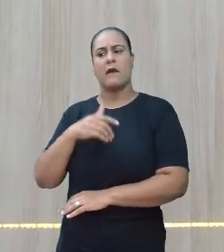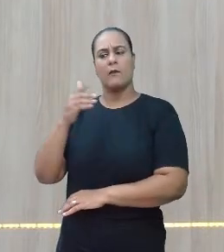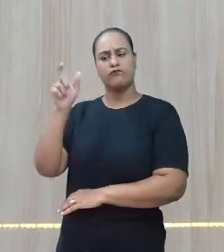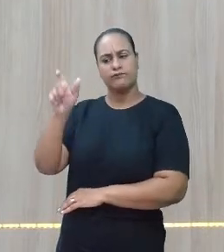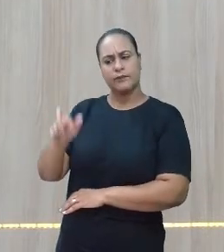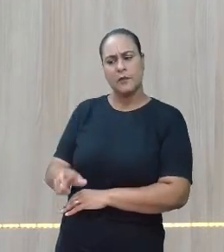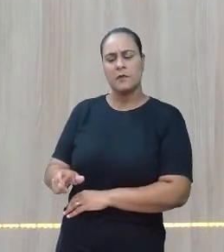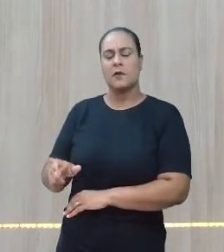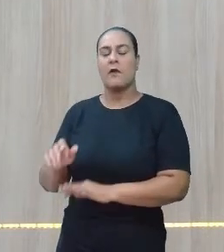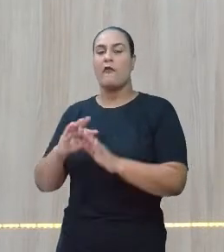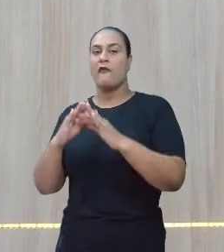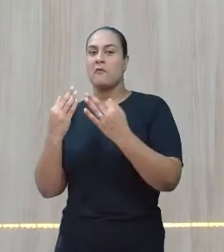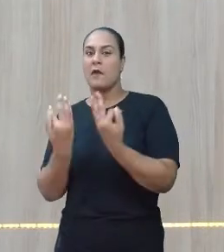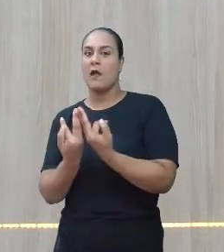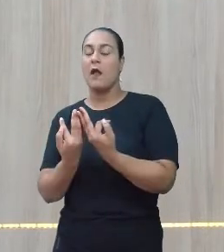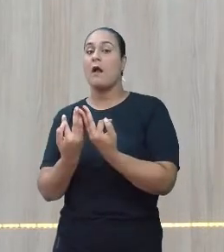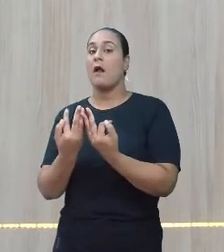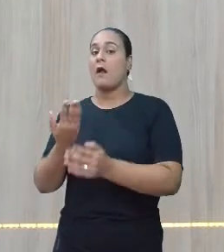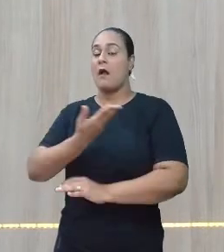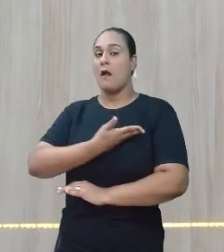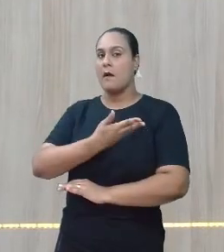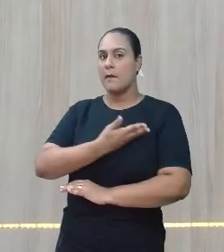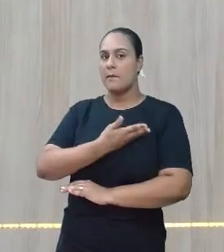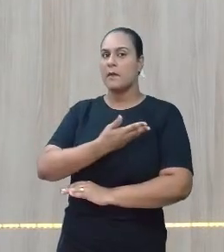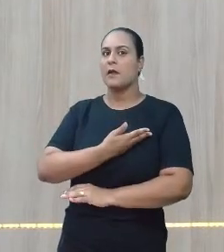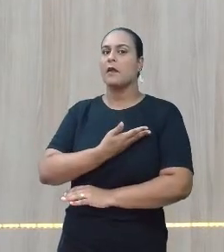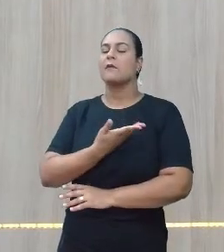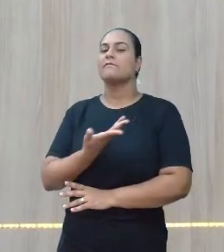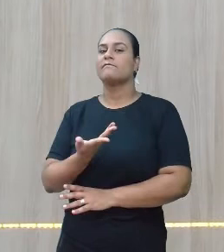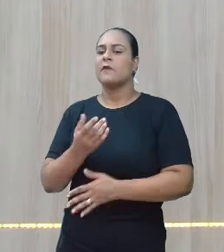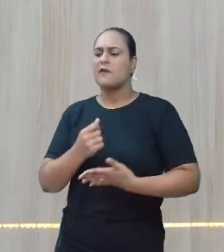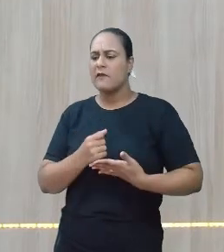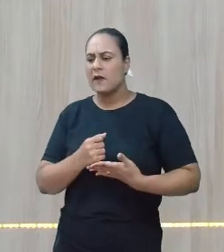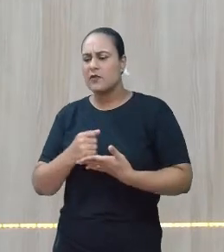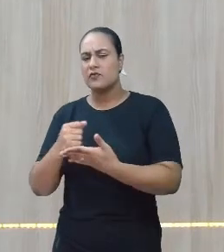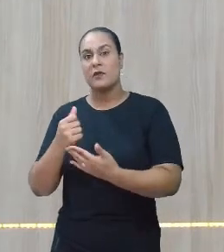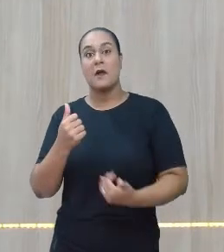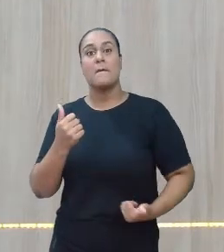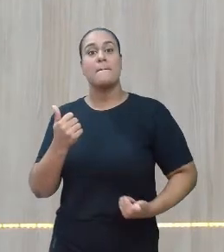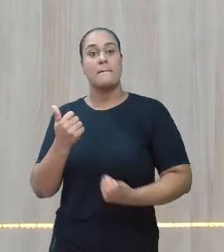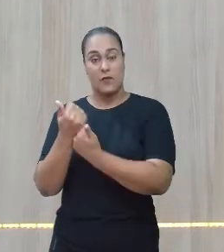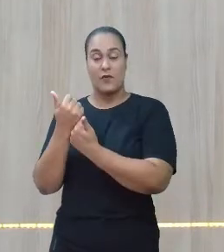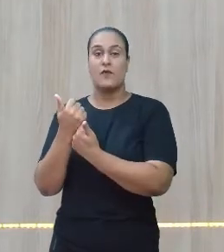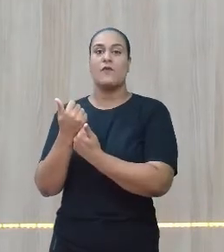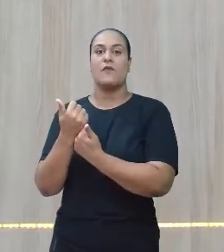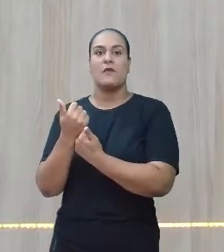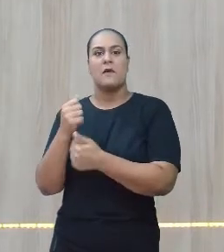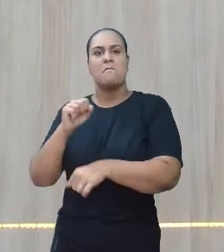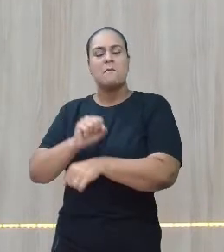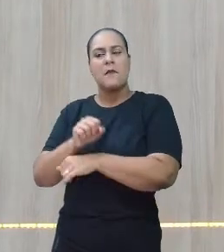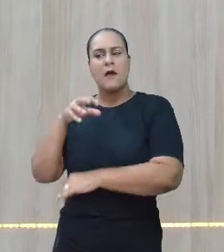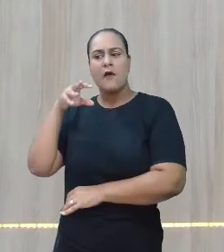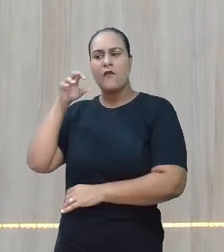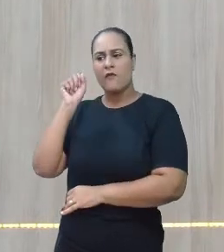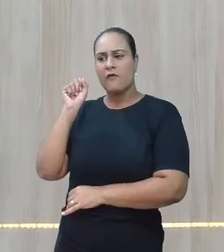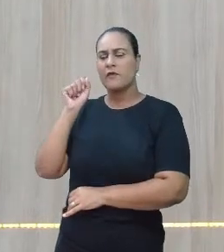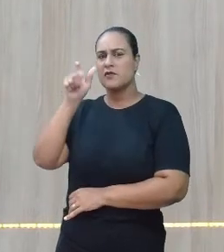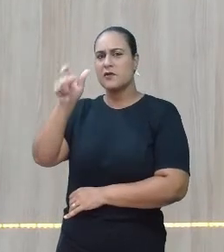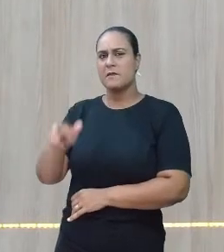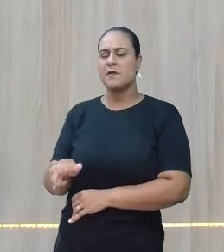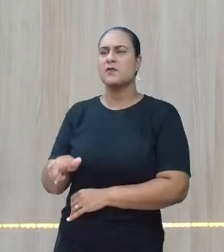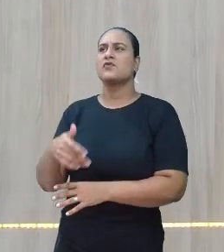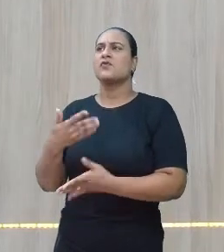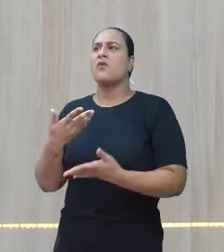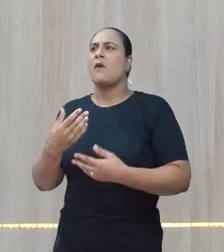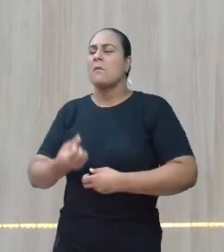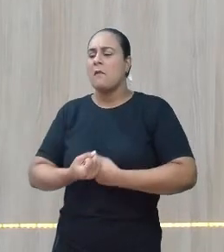também corre lá, dá o seu ombro, faz sua escuta, né? Para ouvir, deixa a pessoa falar